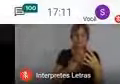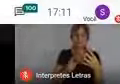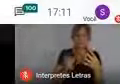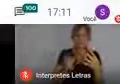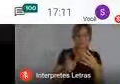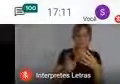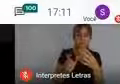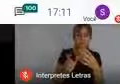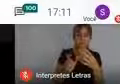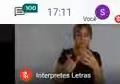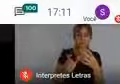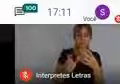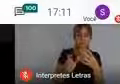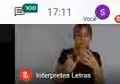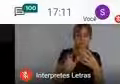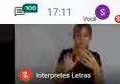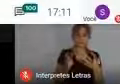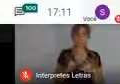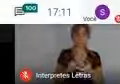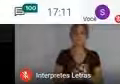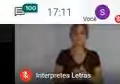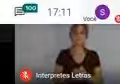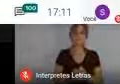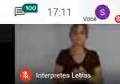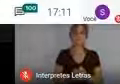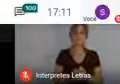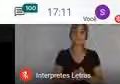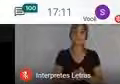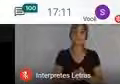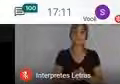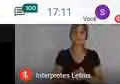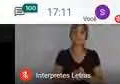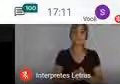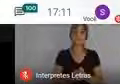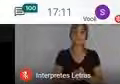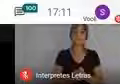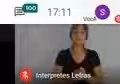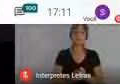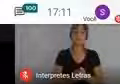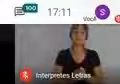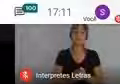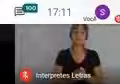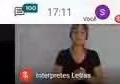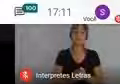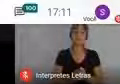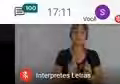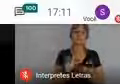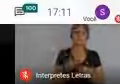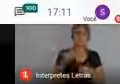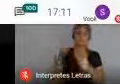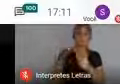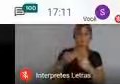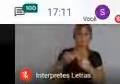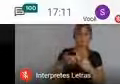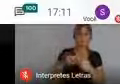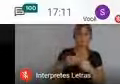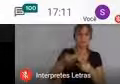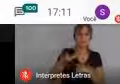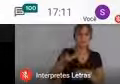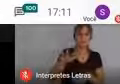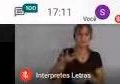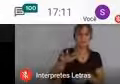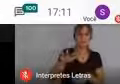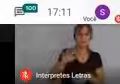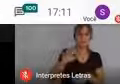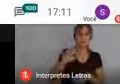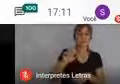que é Maracanã, esse município é bem, não estou bem certo sobre esse município, mas é o município lá da região do Salgado, né, como a gente vê.